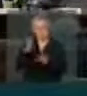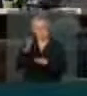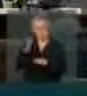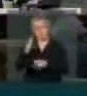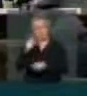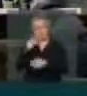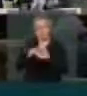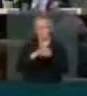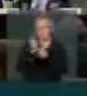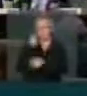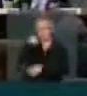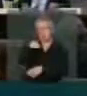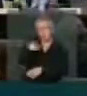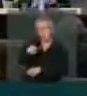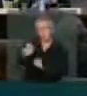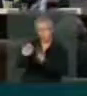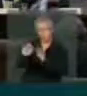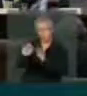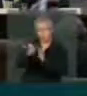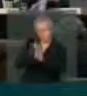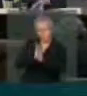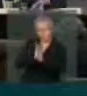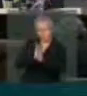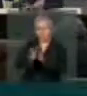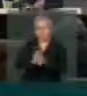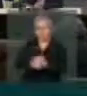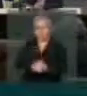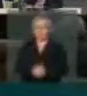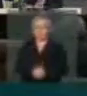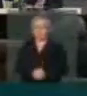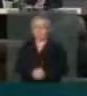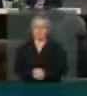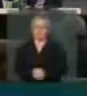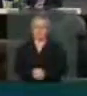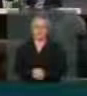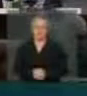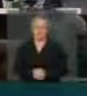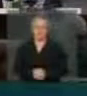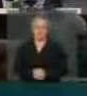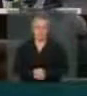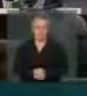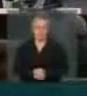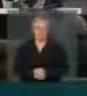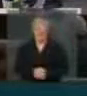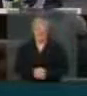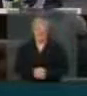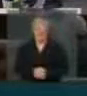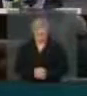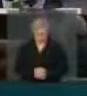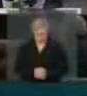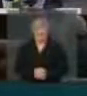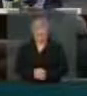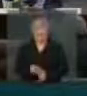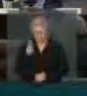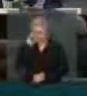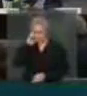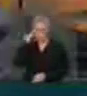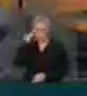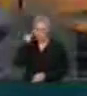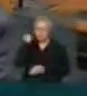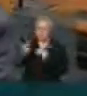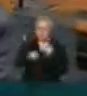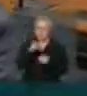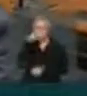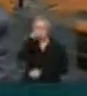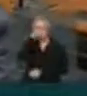3 a 5 minutos para cada autor do requerimento. Presidente Lee, Vossa Excelência sabe, Vossa Excelência sabe o quão difícil foi trazer o